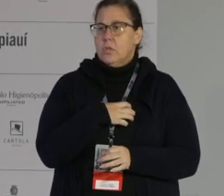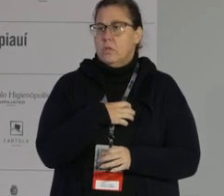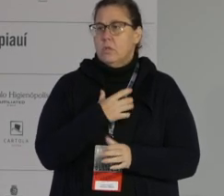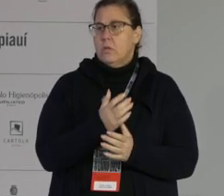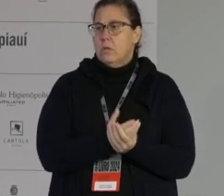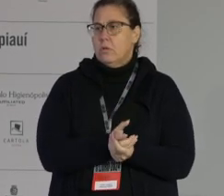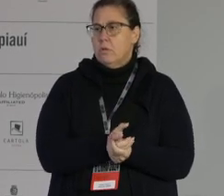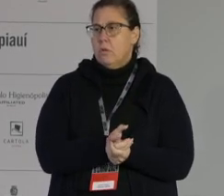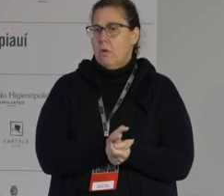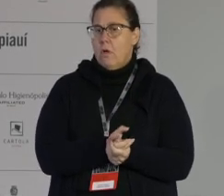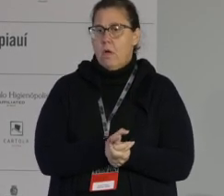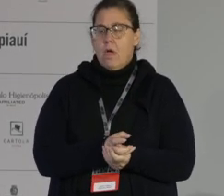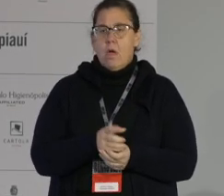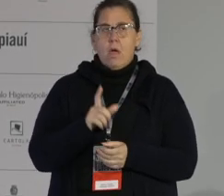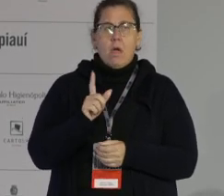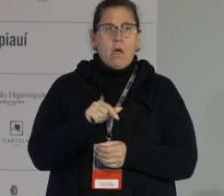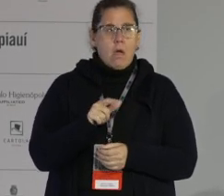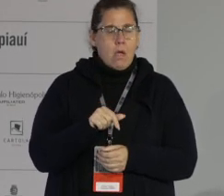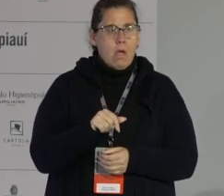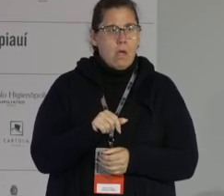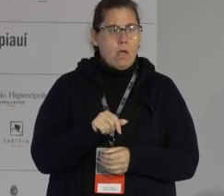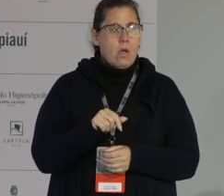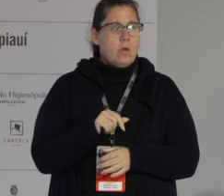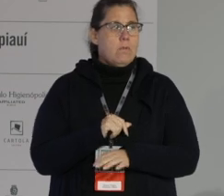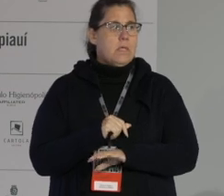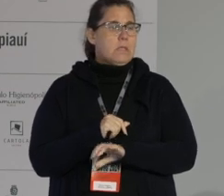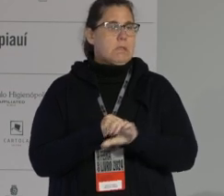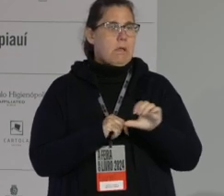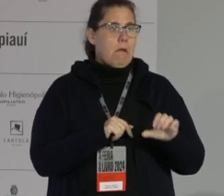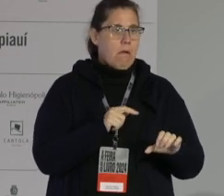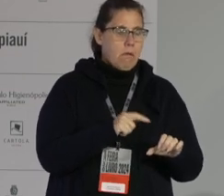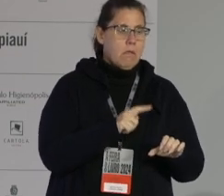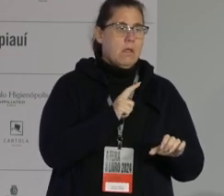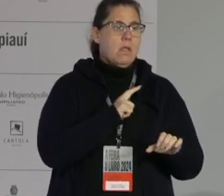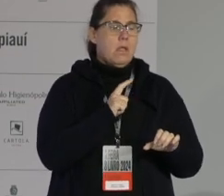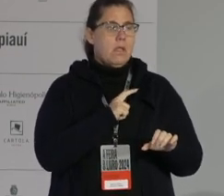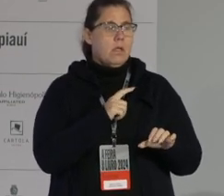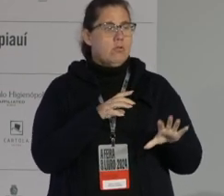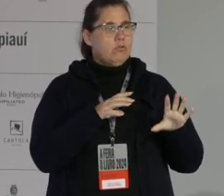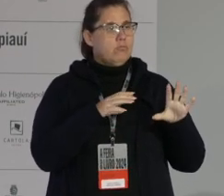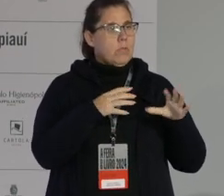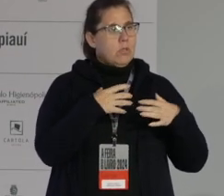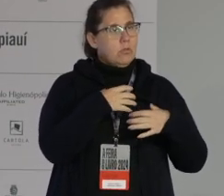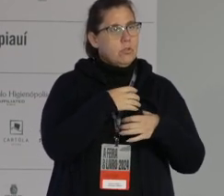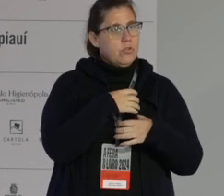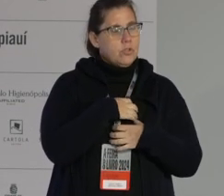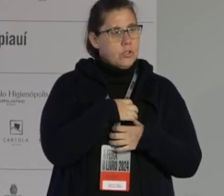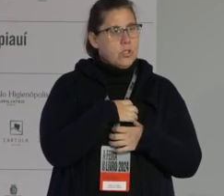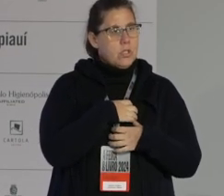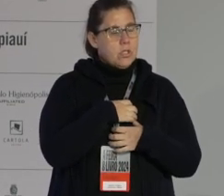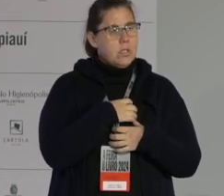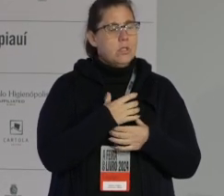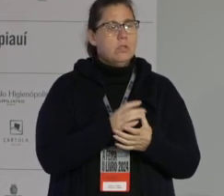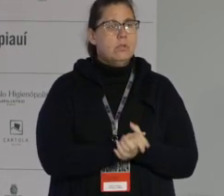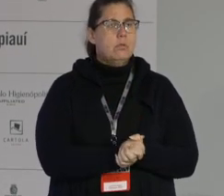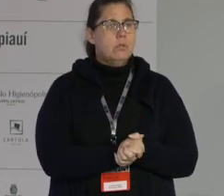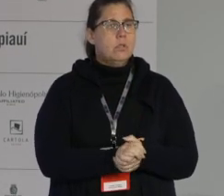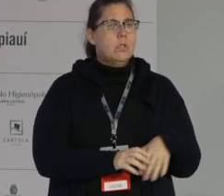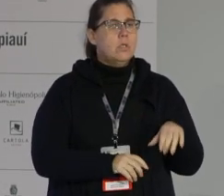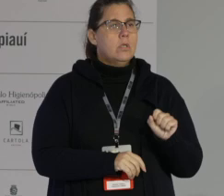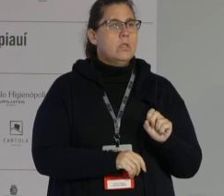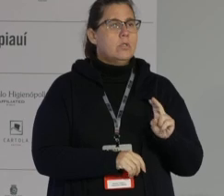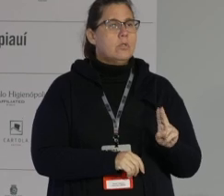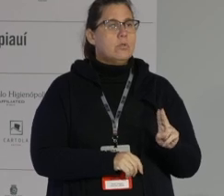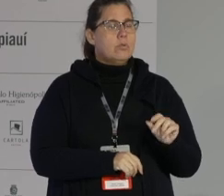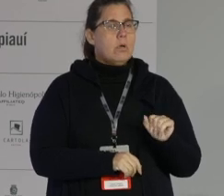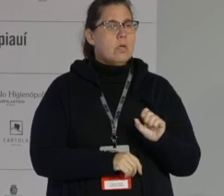ao mesmo tempo, é uma velha esquerda, que tem um certo toque, assim, uma esquerda Ariano Suassuna, mas que